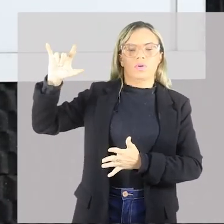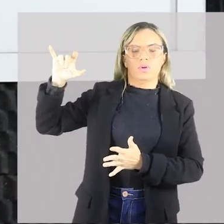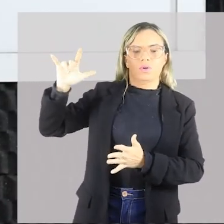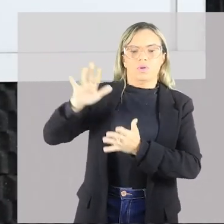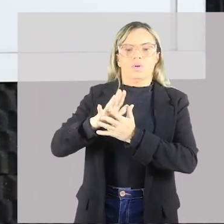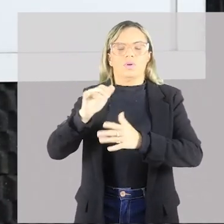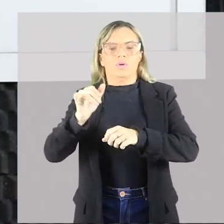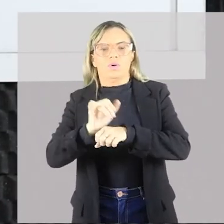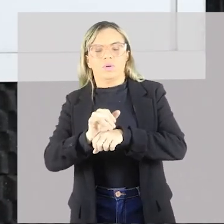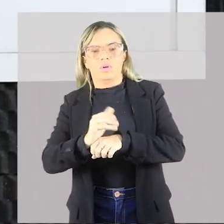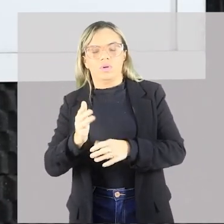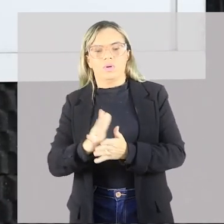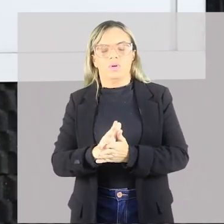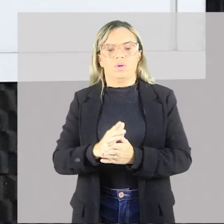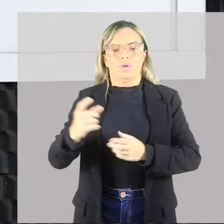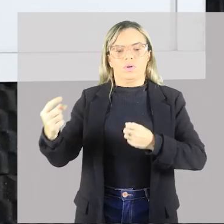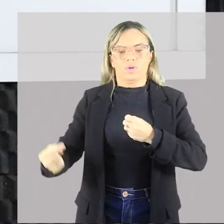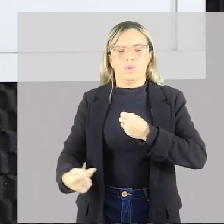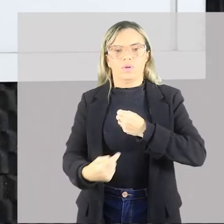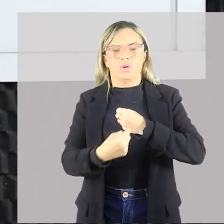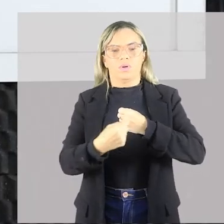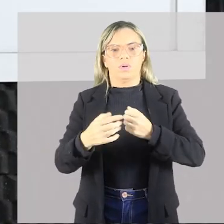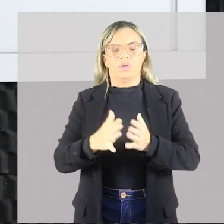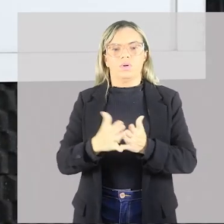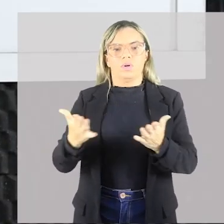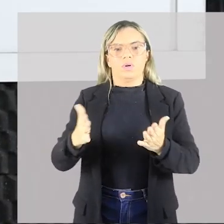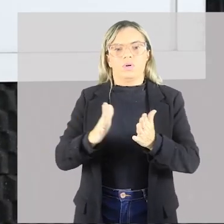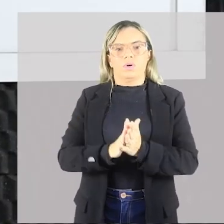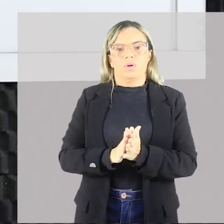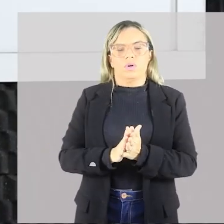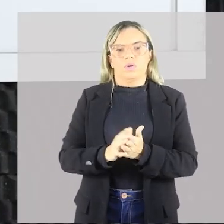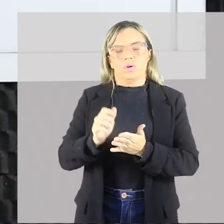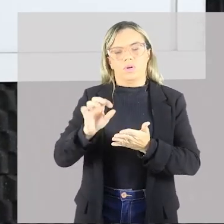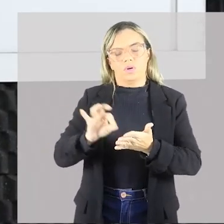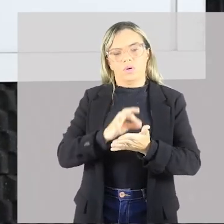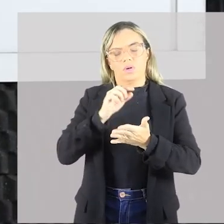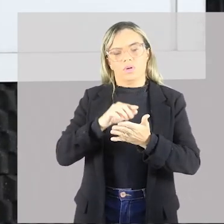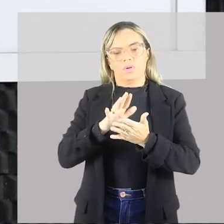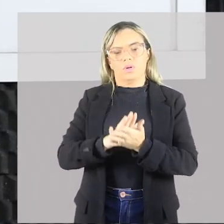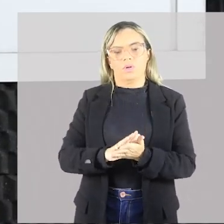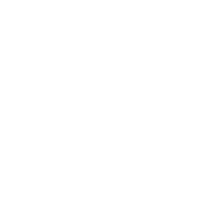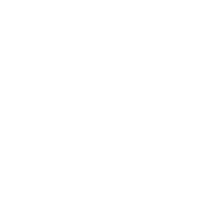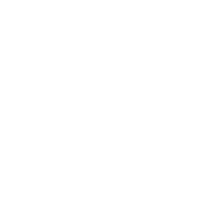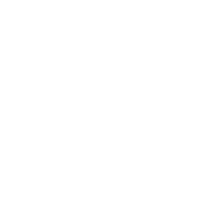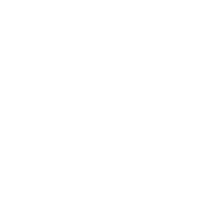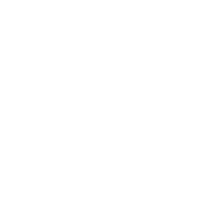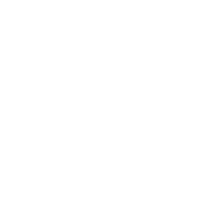YouTube. Clica aí, dá um like, se inscreva no nosso canal, tá? Valeu!